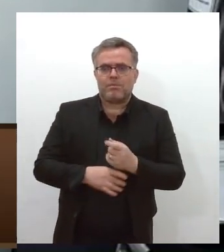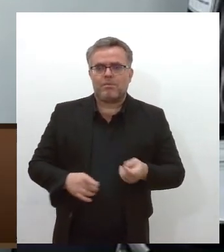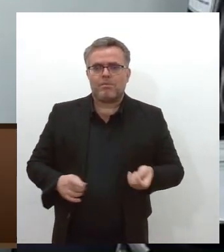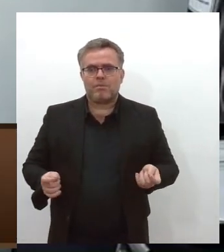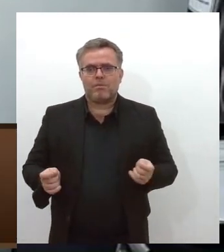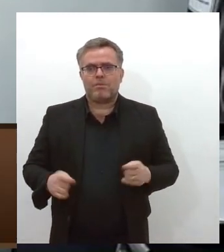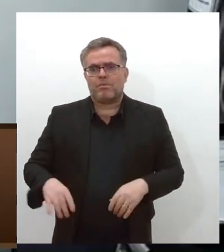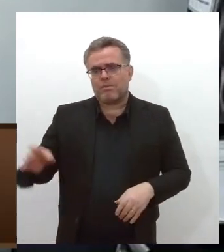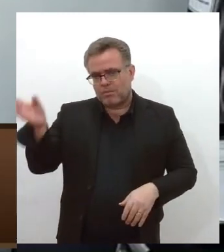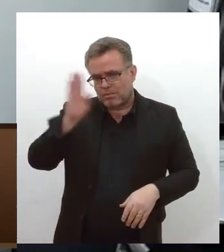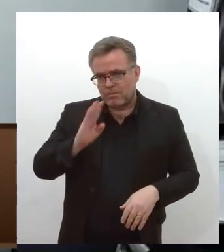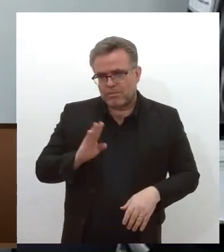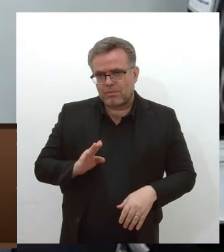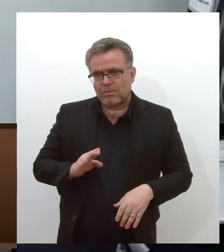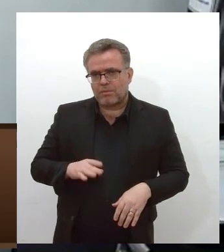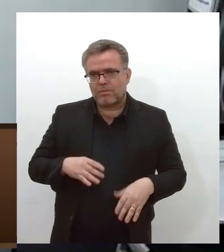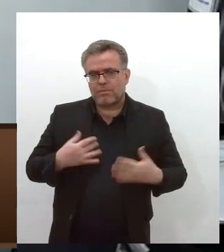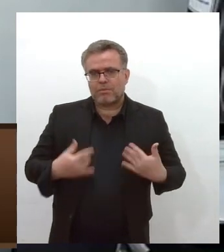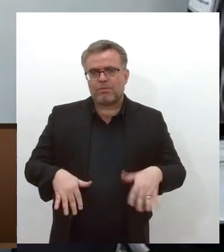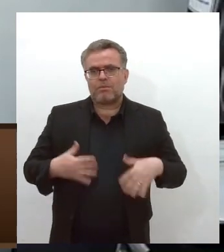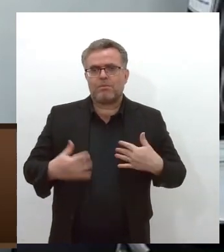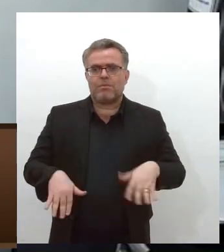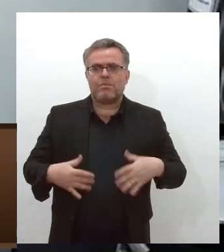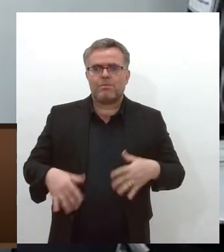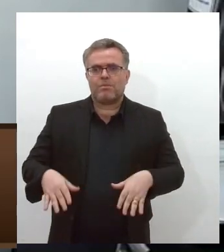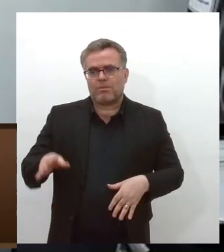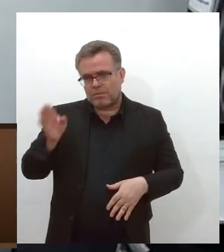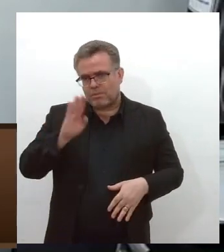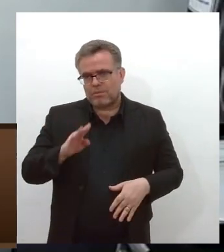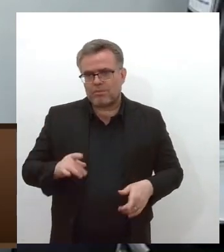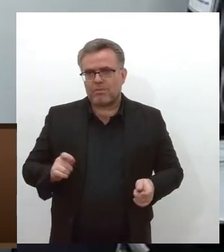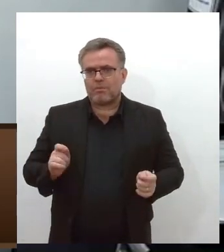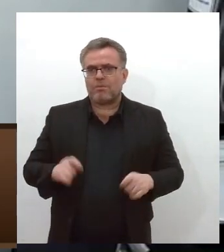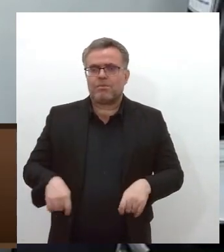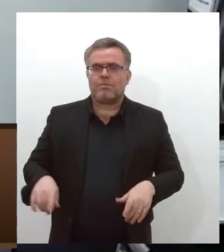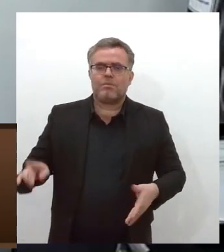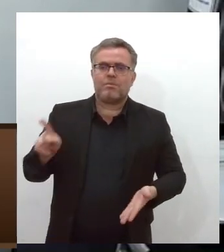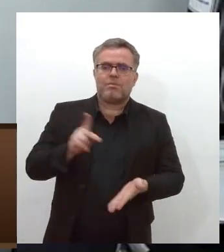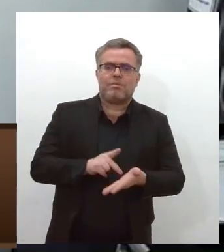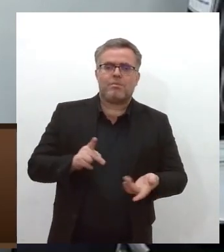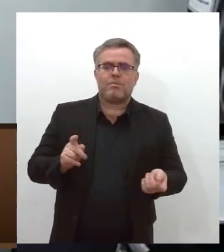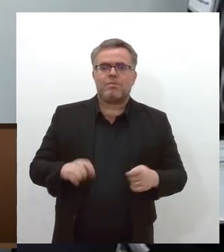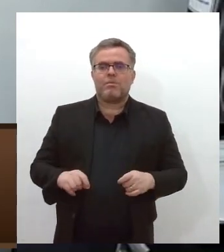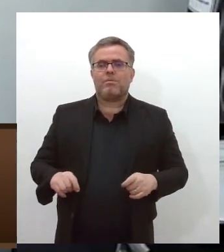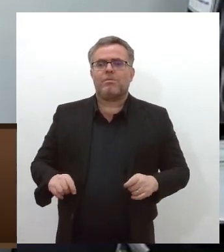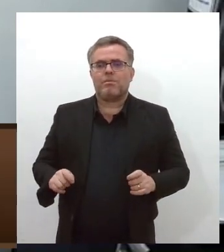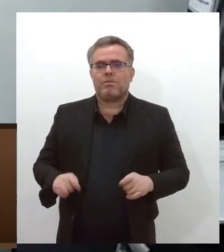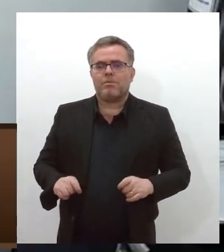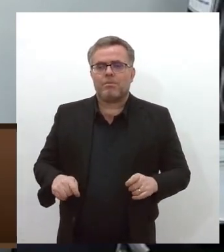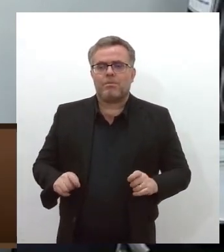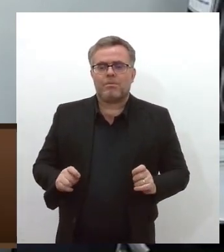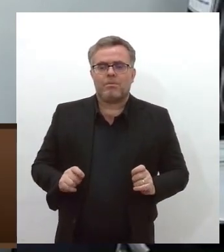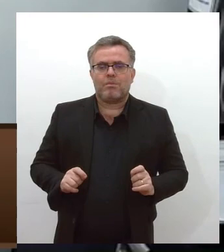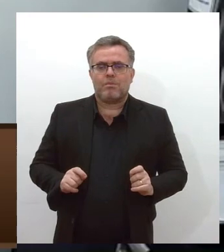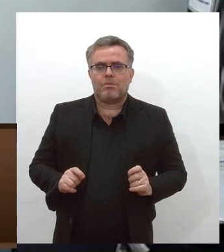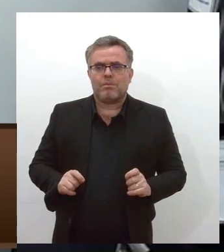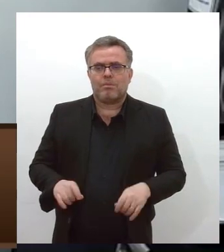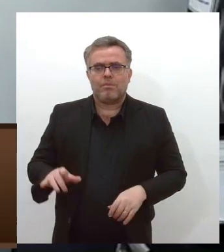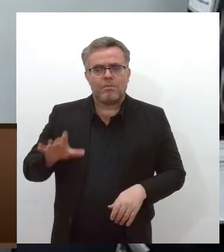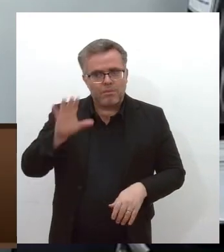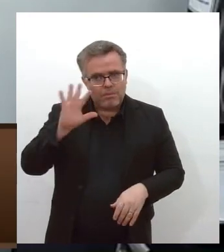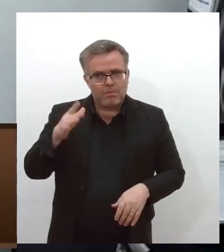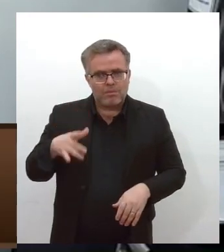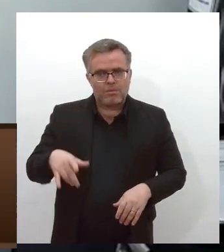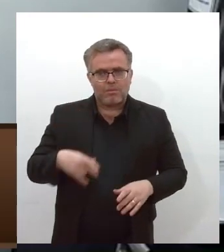eleitores brasileiros, de fato, disseram e afirmaram o que pensam da política e o que